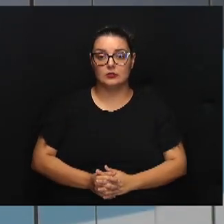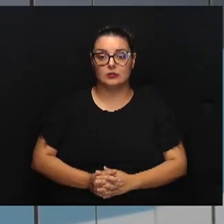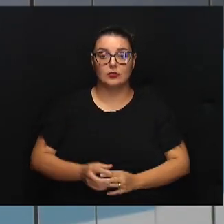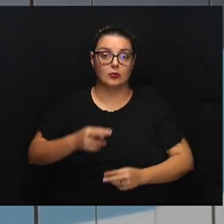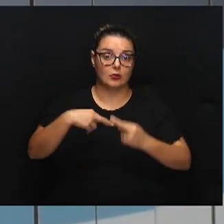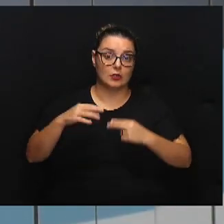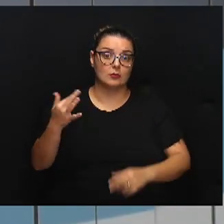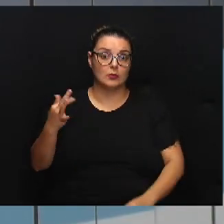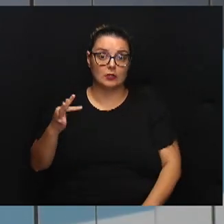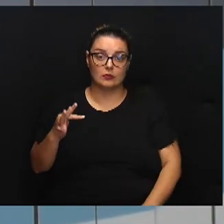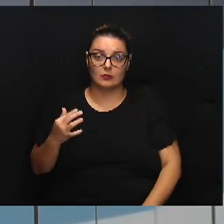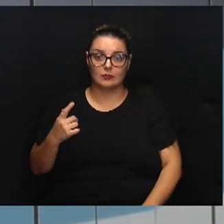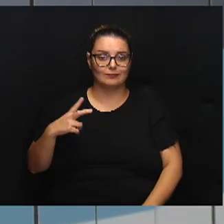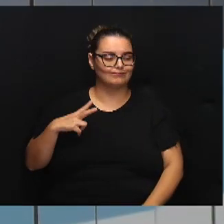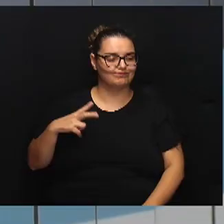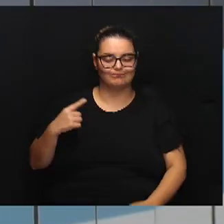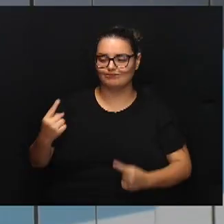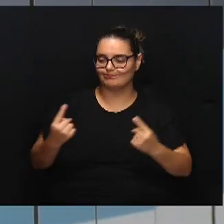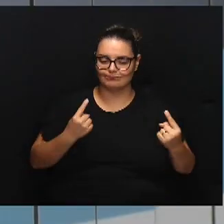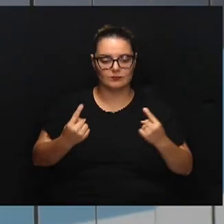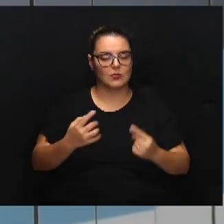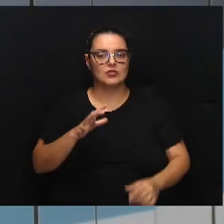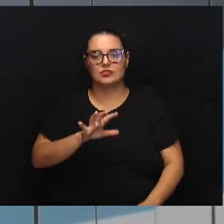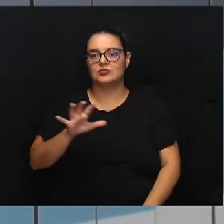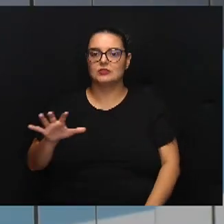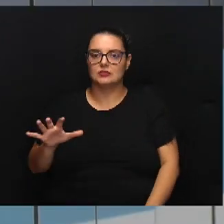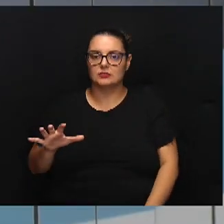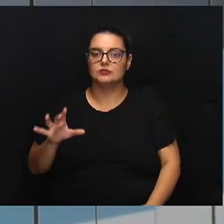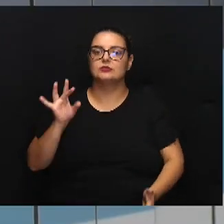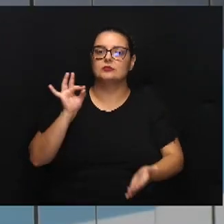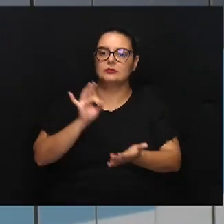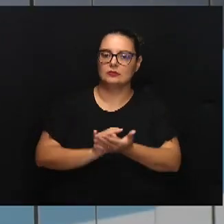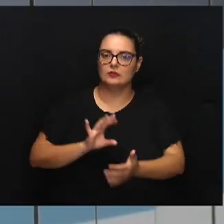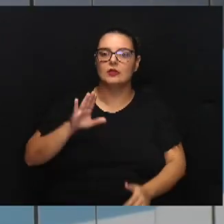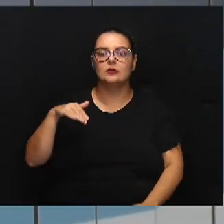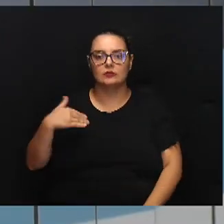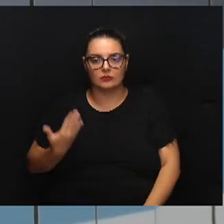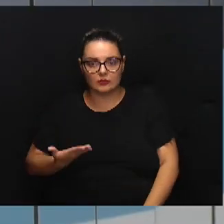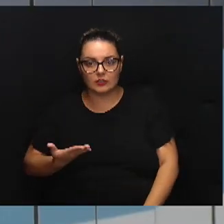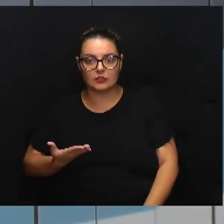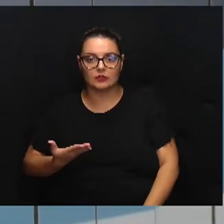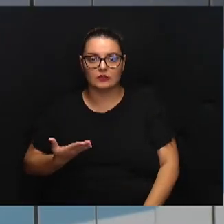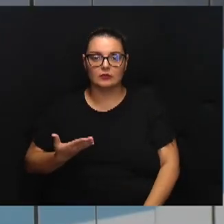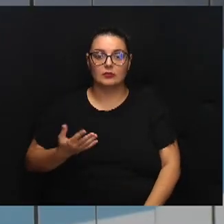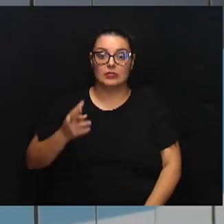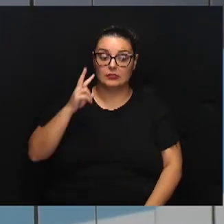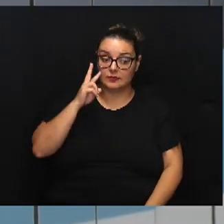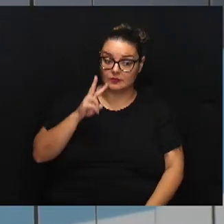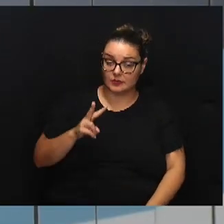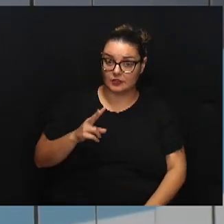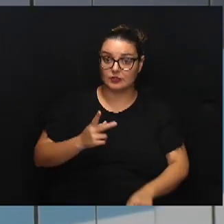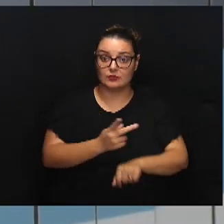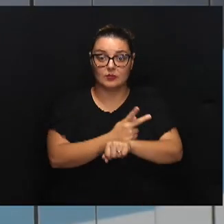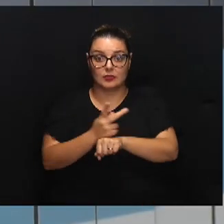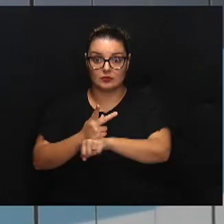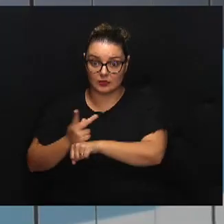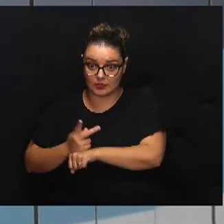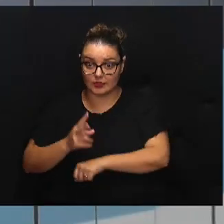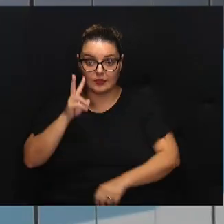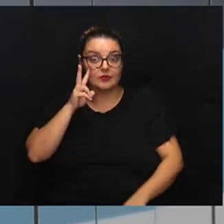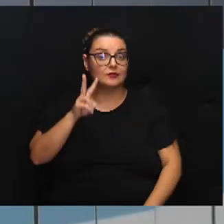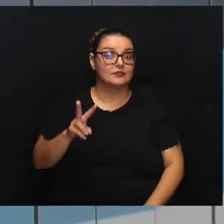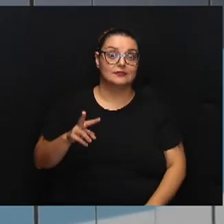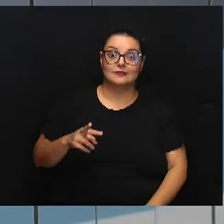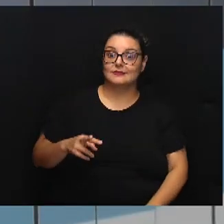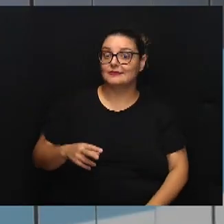dor em si, ela é muito individual, muito própria de cada um. De fato, quando se a gente vai olhar muito, procurar muito, você vai ver